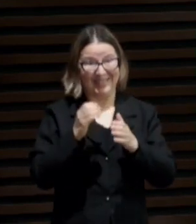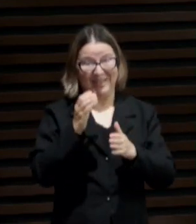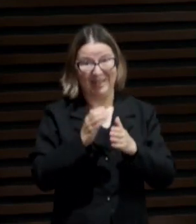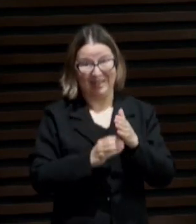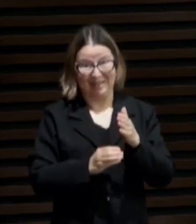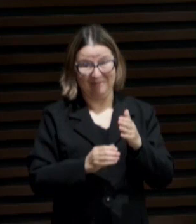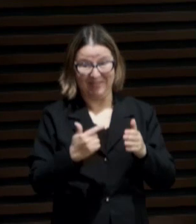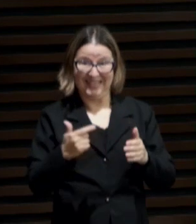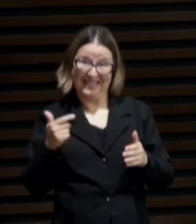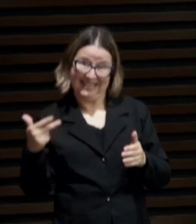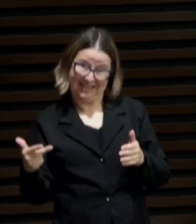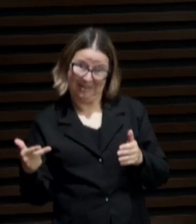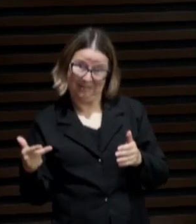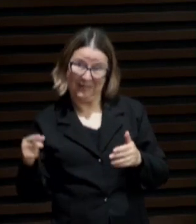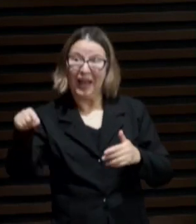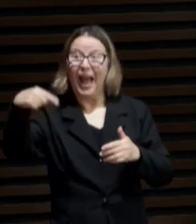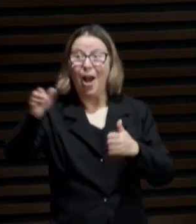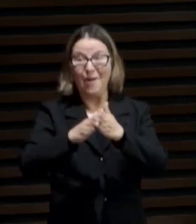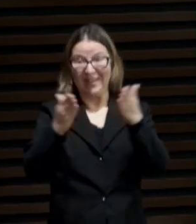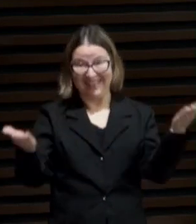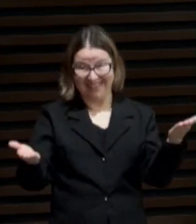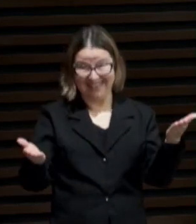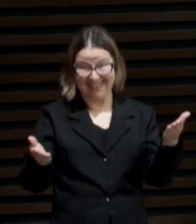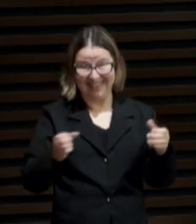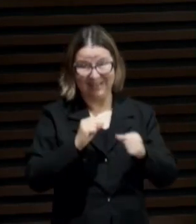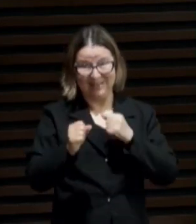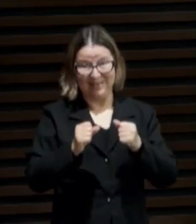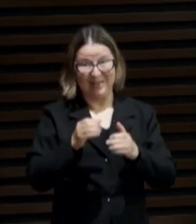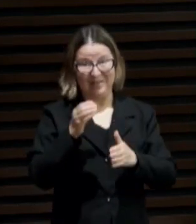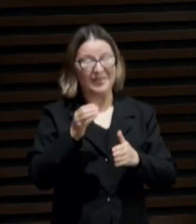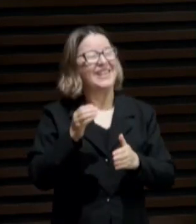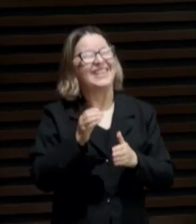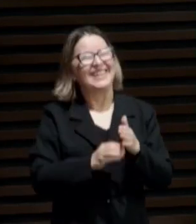A da cozinha estava até cheia de gordura ali as páginas.